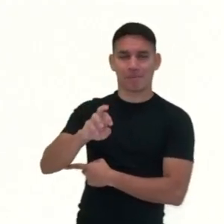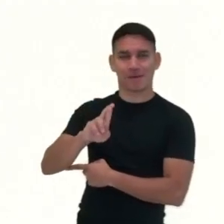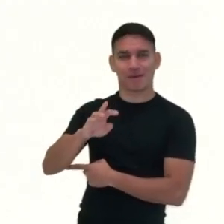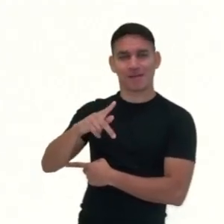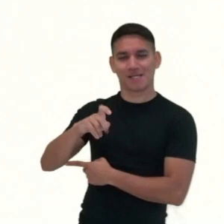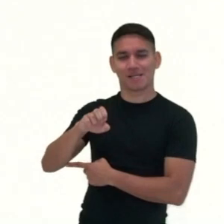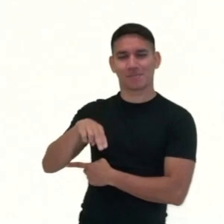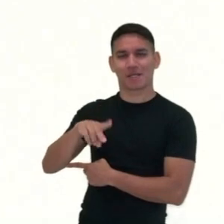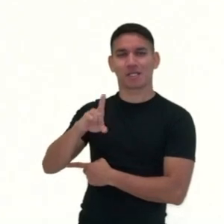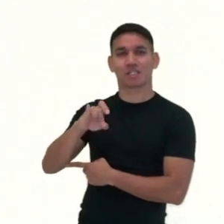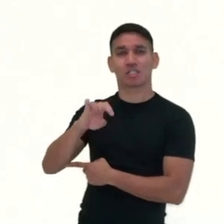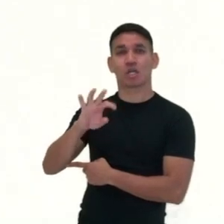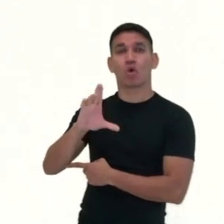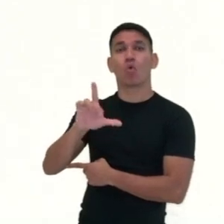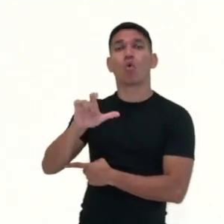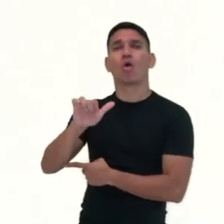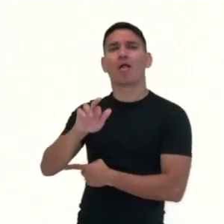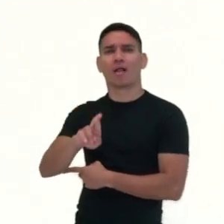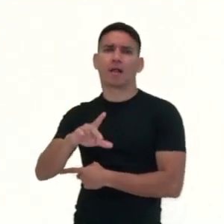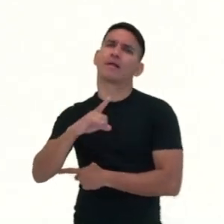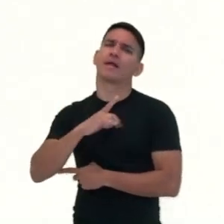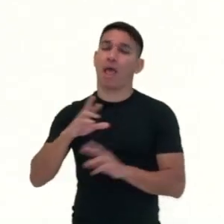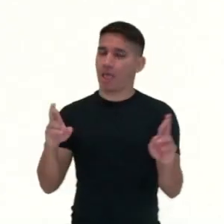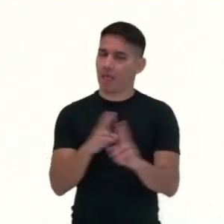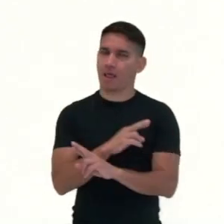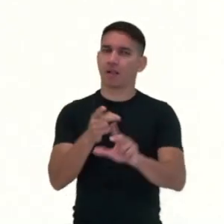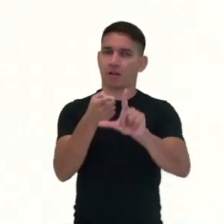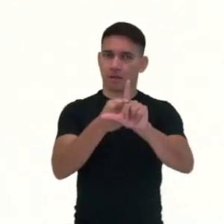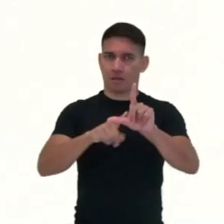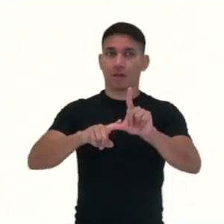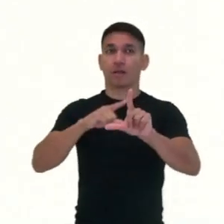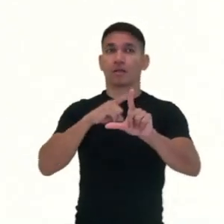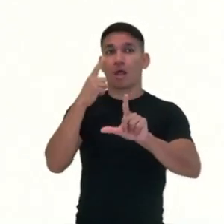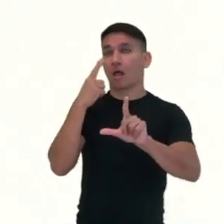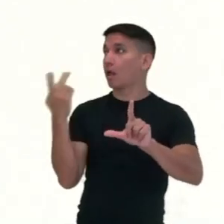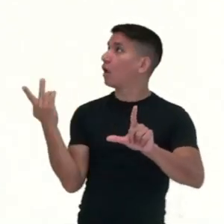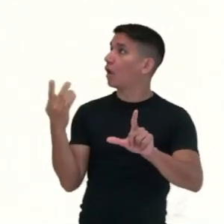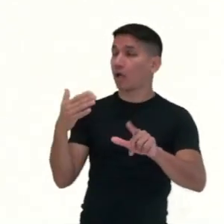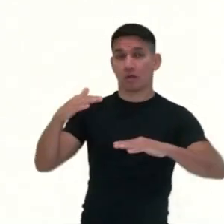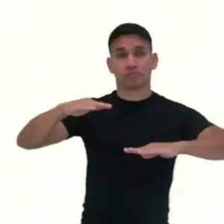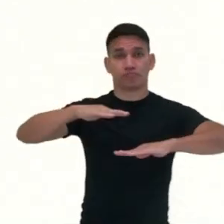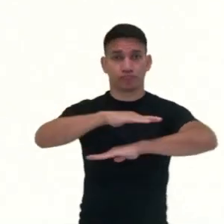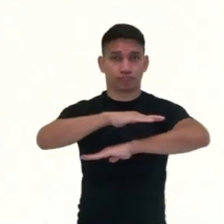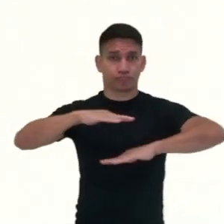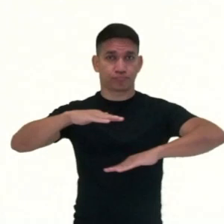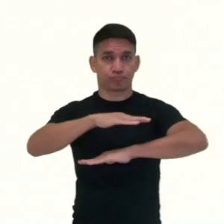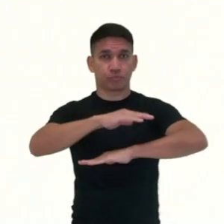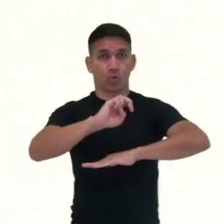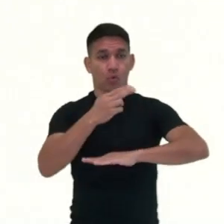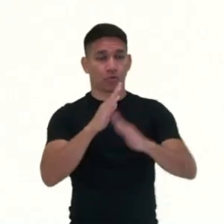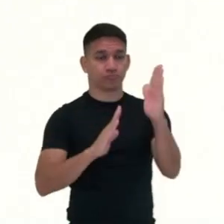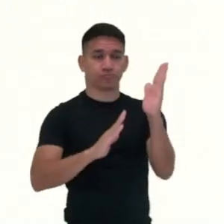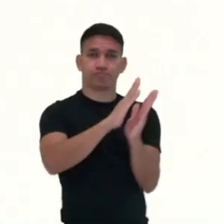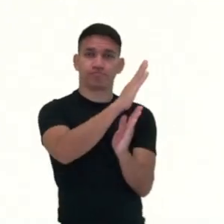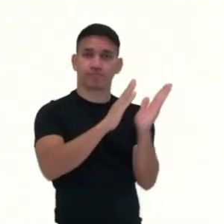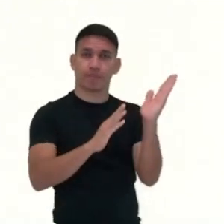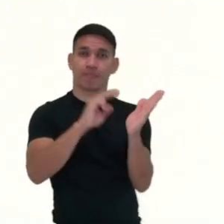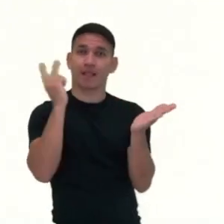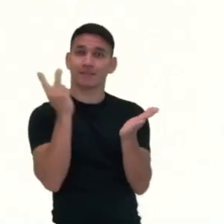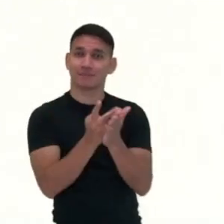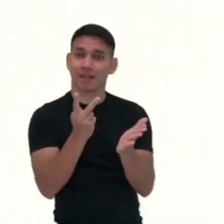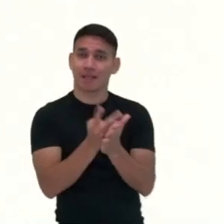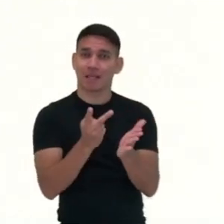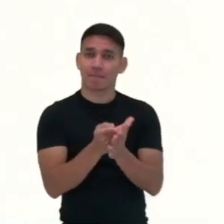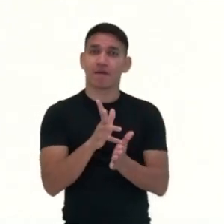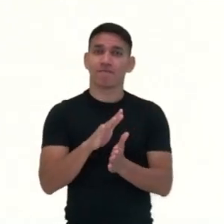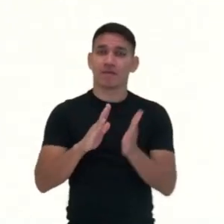relação delas com os ângulos. Então, aqui nesse caso, a gente tem 2 retinhas que elas são paralelas. Ou seja, elas sempre vão estar assim, ó, ladinho